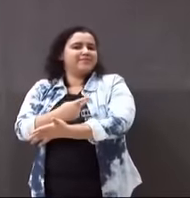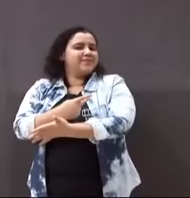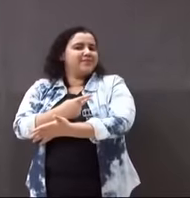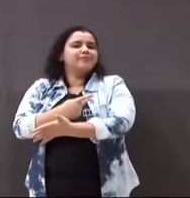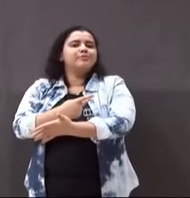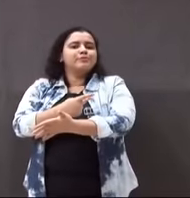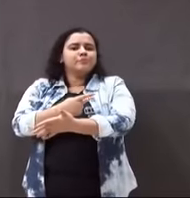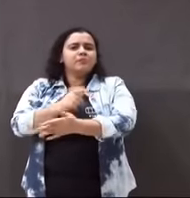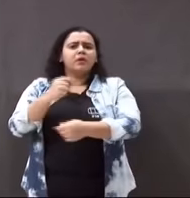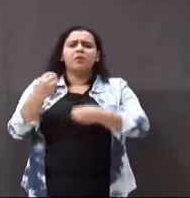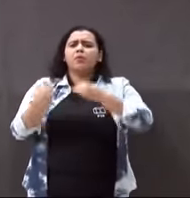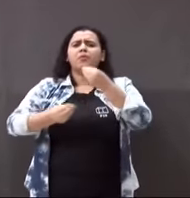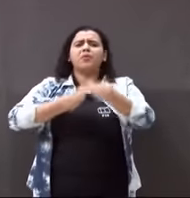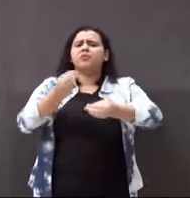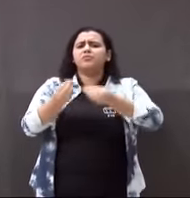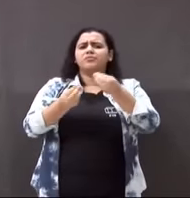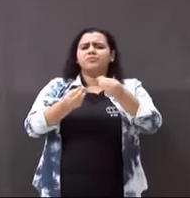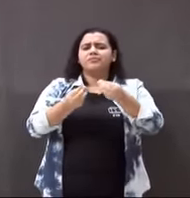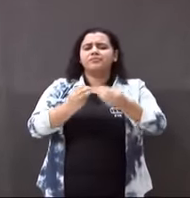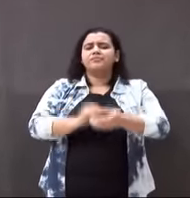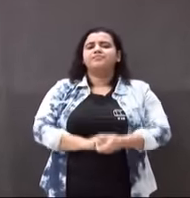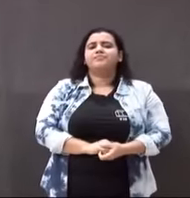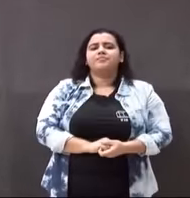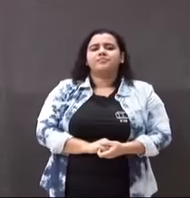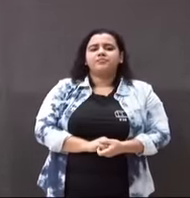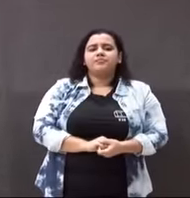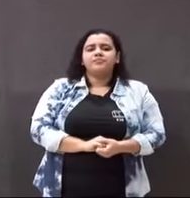Mas como assim? É?